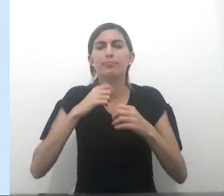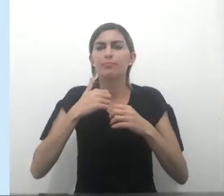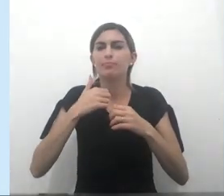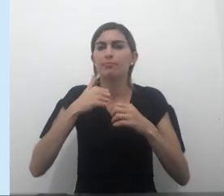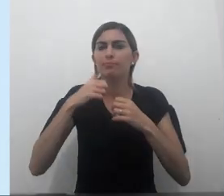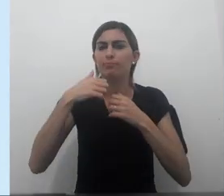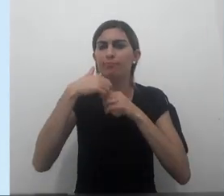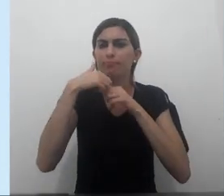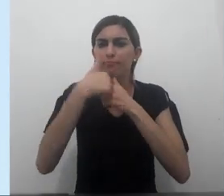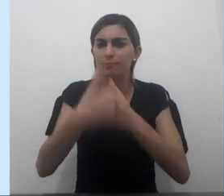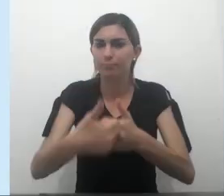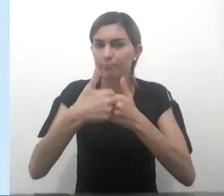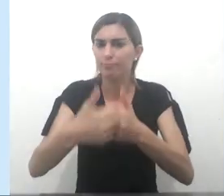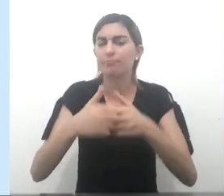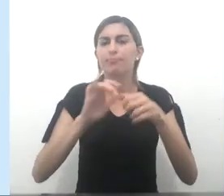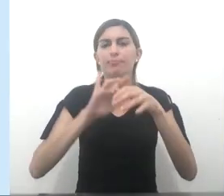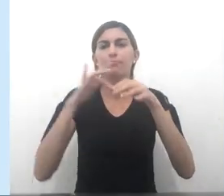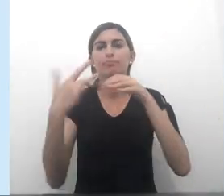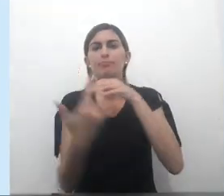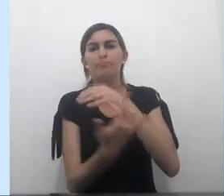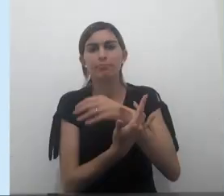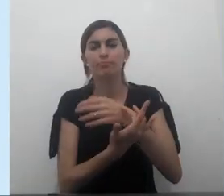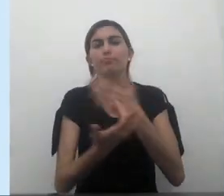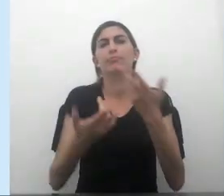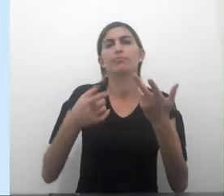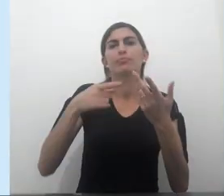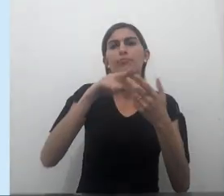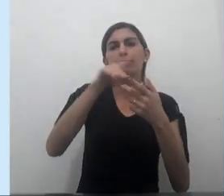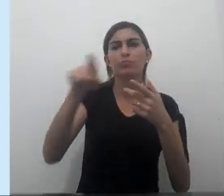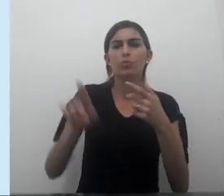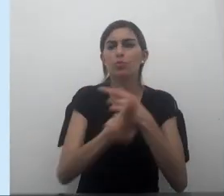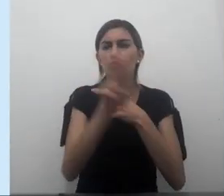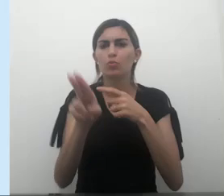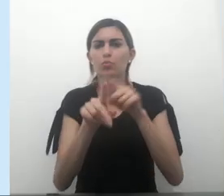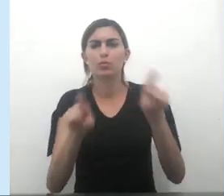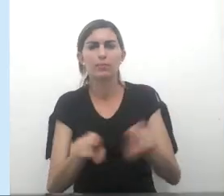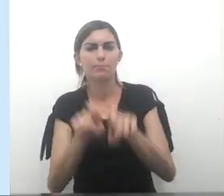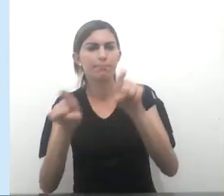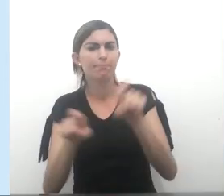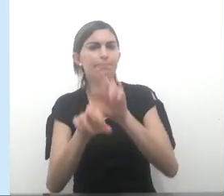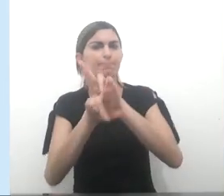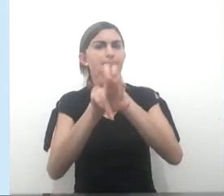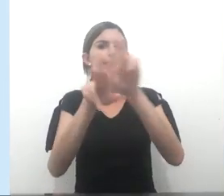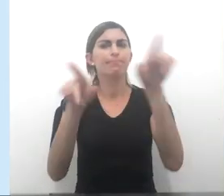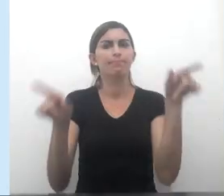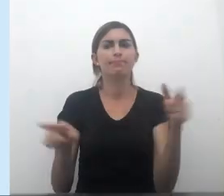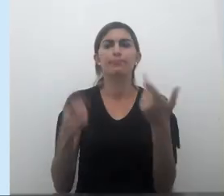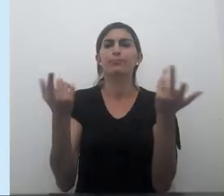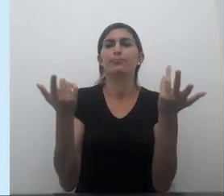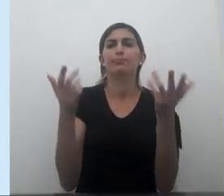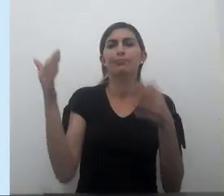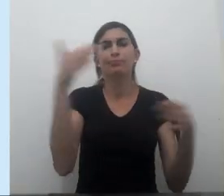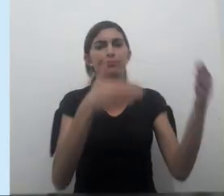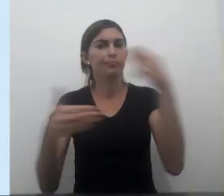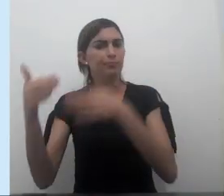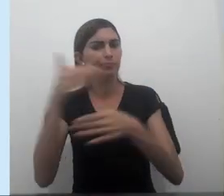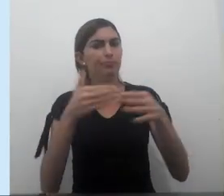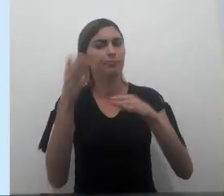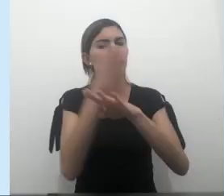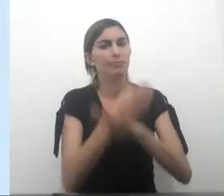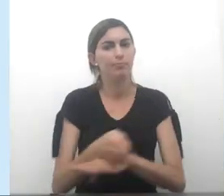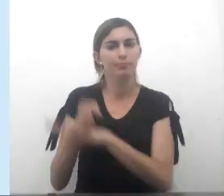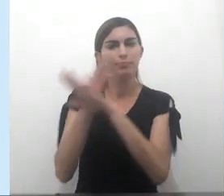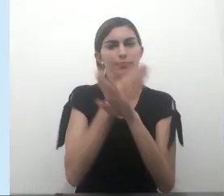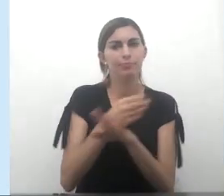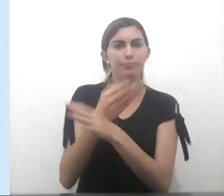seguido nas redes sociais, tá? É interessante também que você usem os recursos digitais para acessar esse vídeo, né?